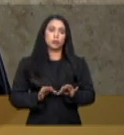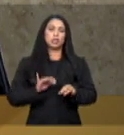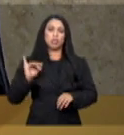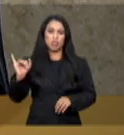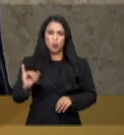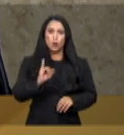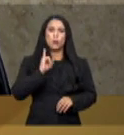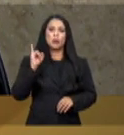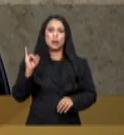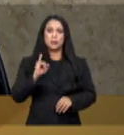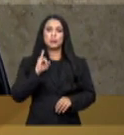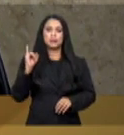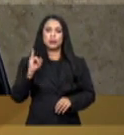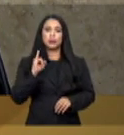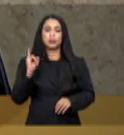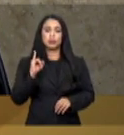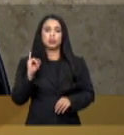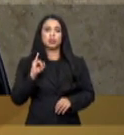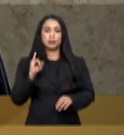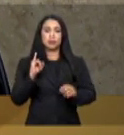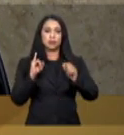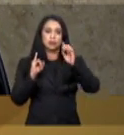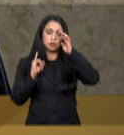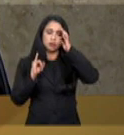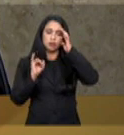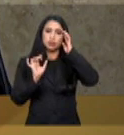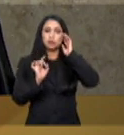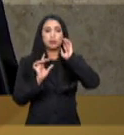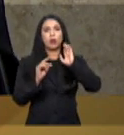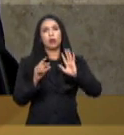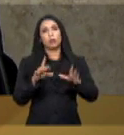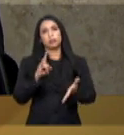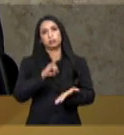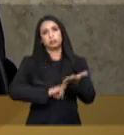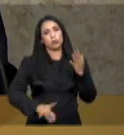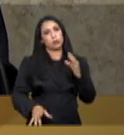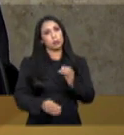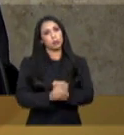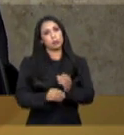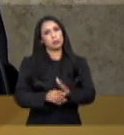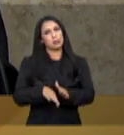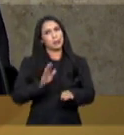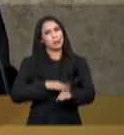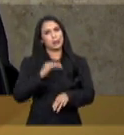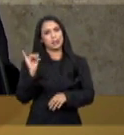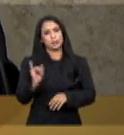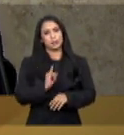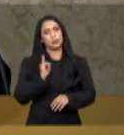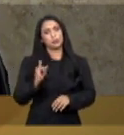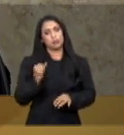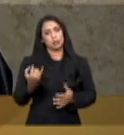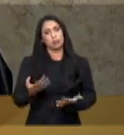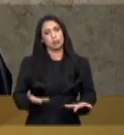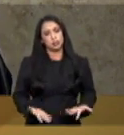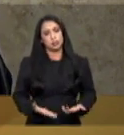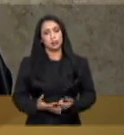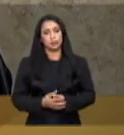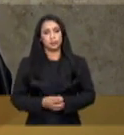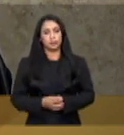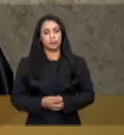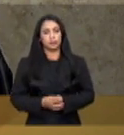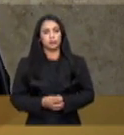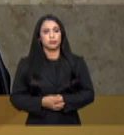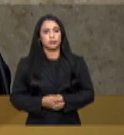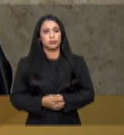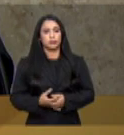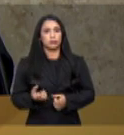envergadura um pouco maior do que um simples embargo de declaração, sem outras questões suscitadas. Então, tendo em